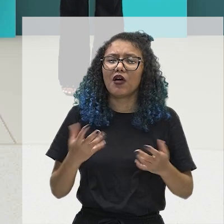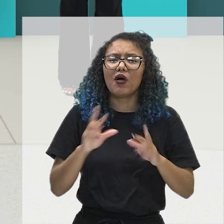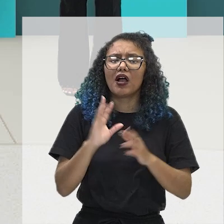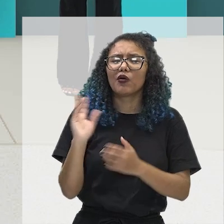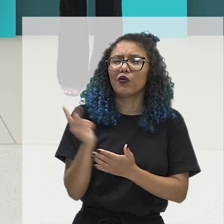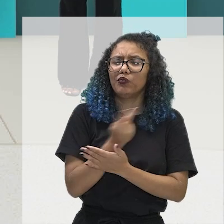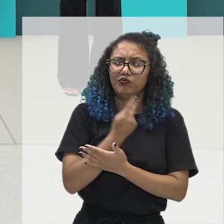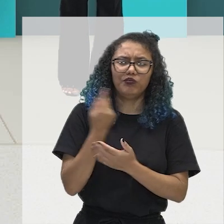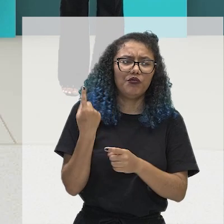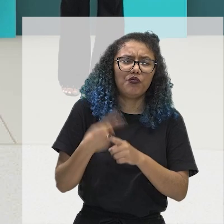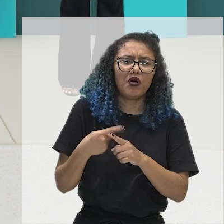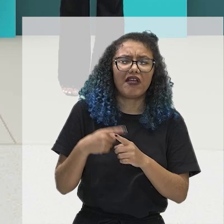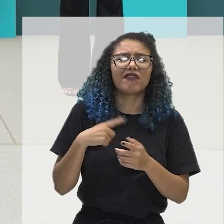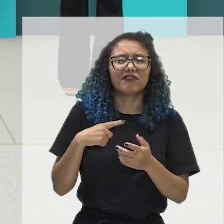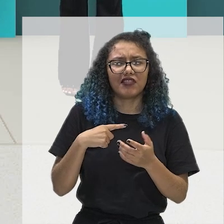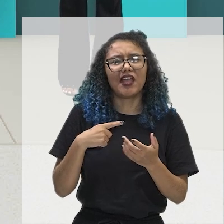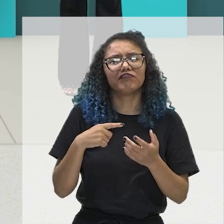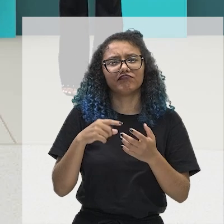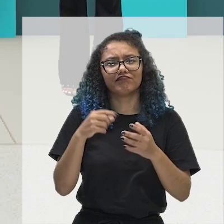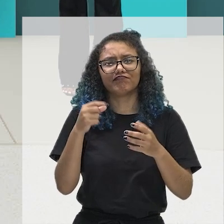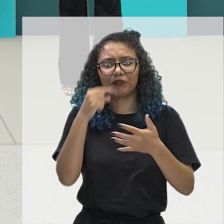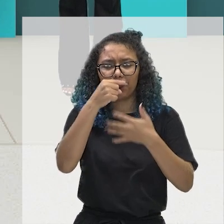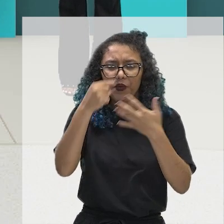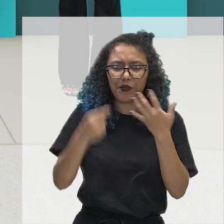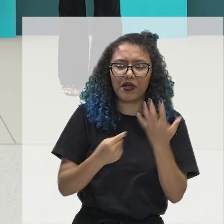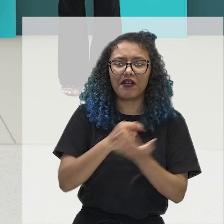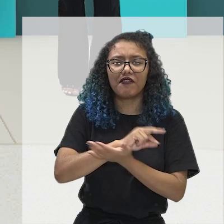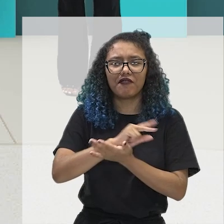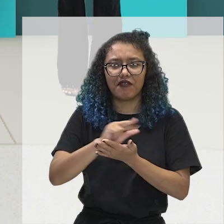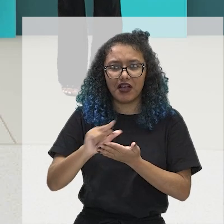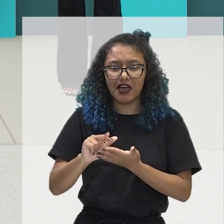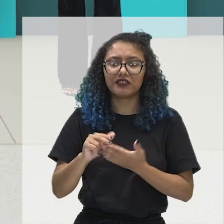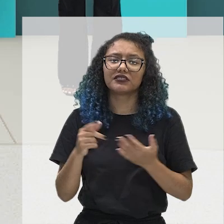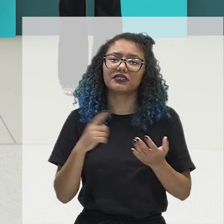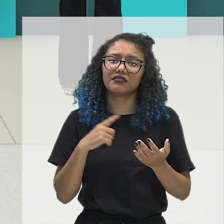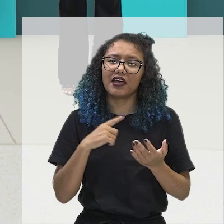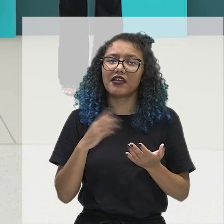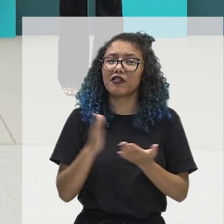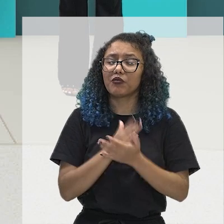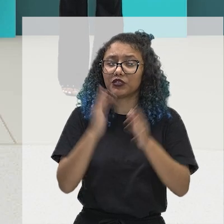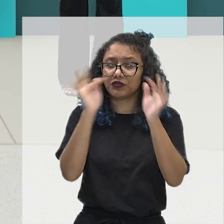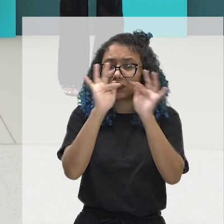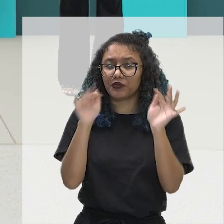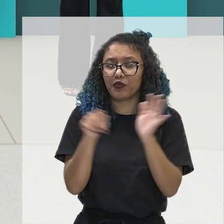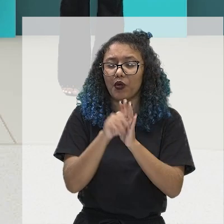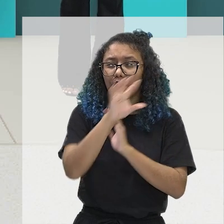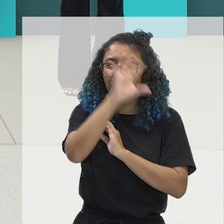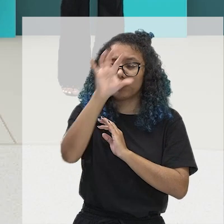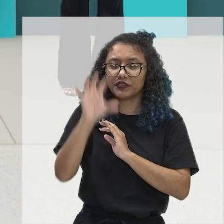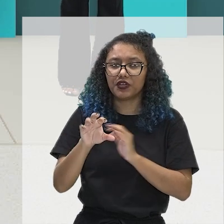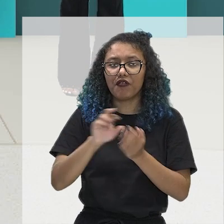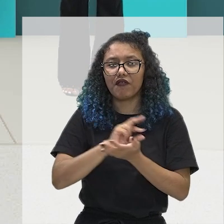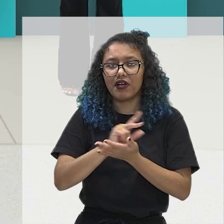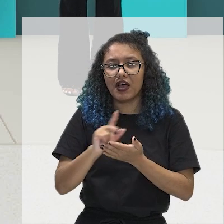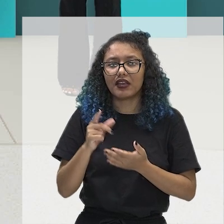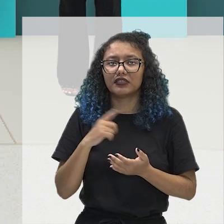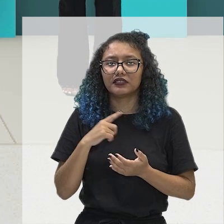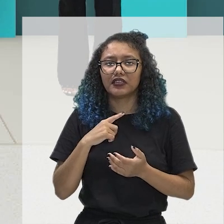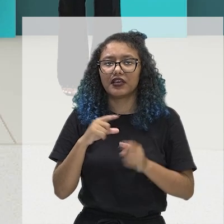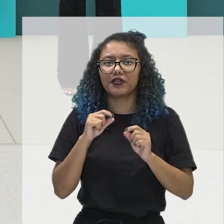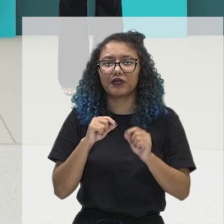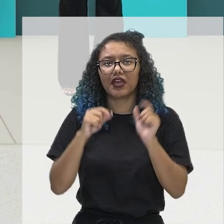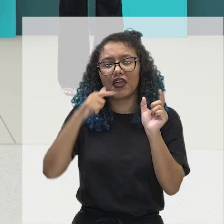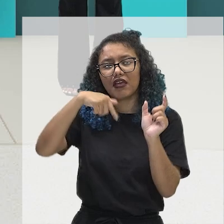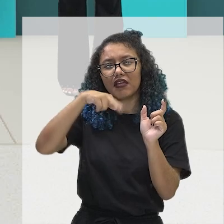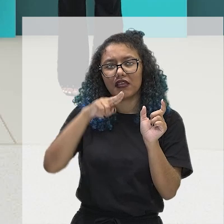por vários aspectos e nós colocamos aqui uma expressão de várias regiões. Nós temos aqui na nossa região, nós falamos